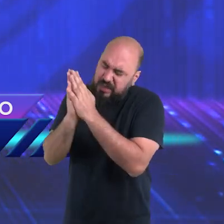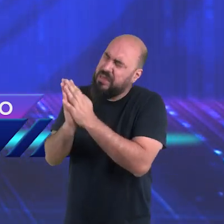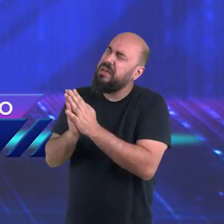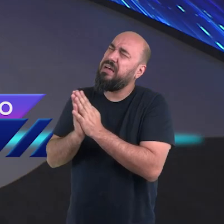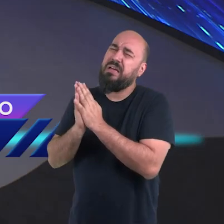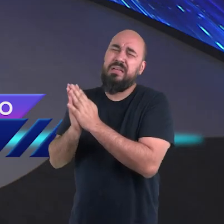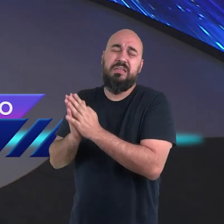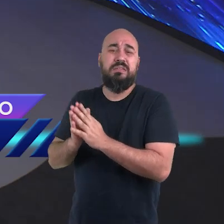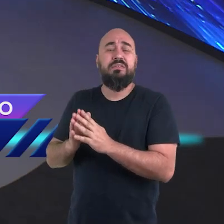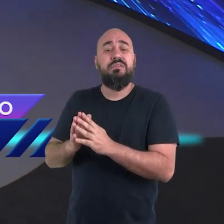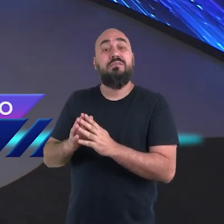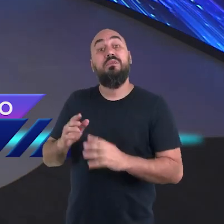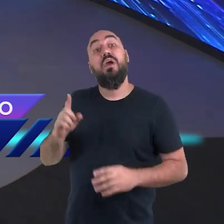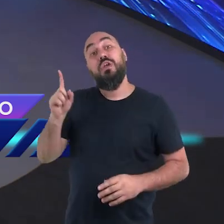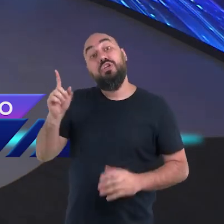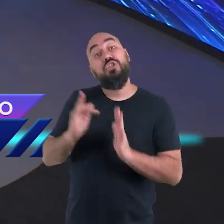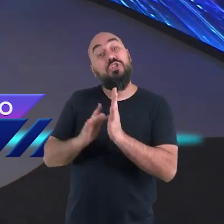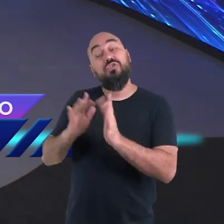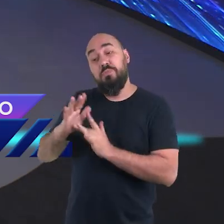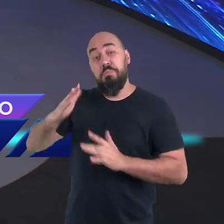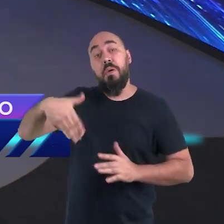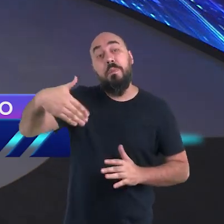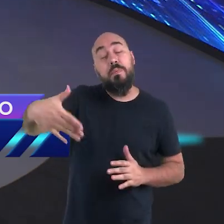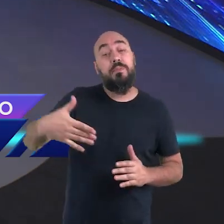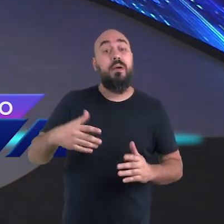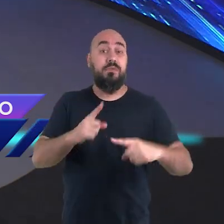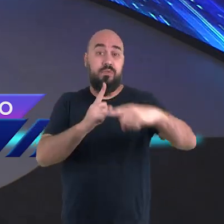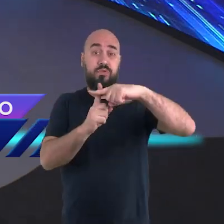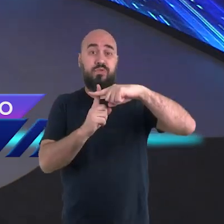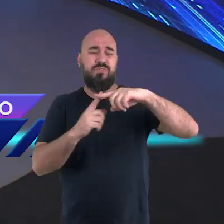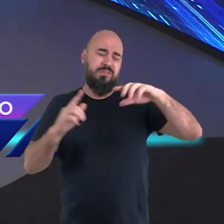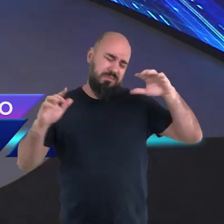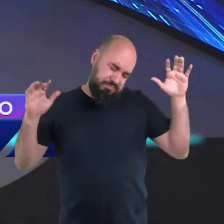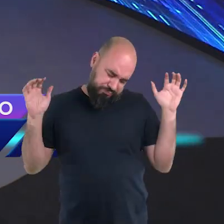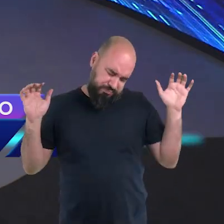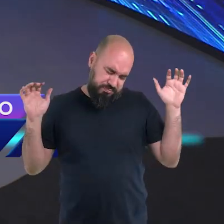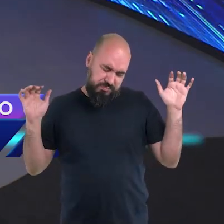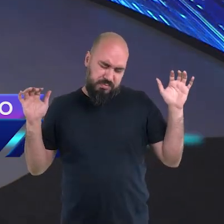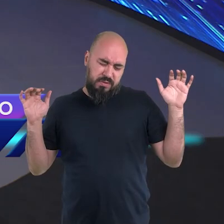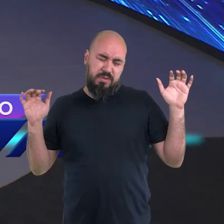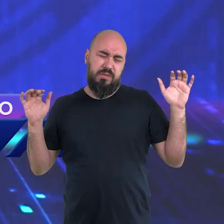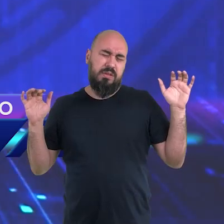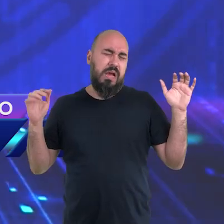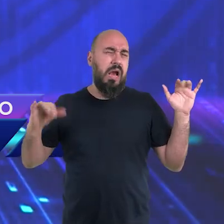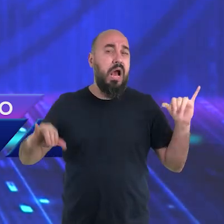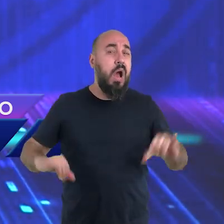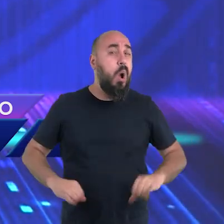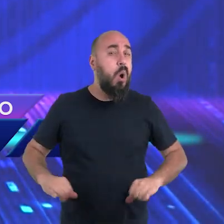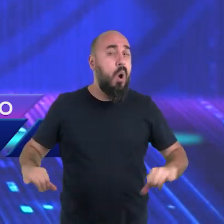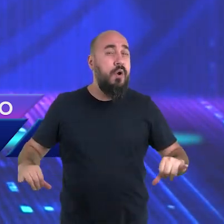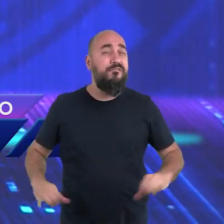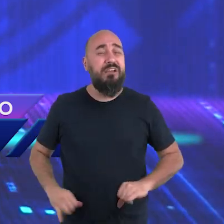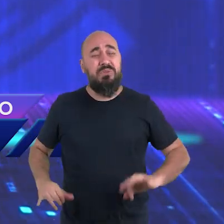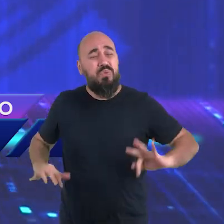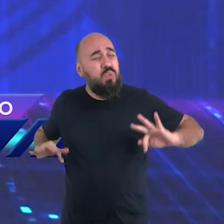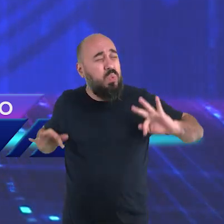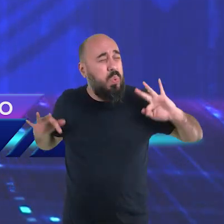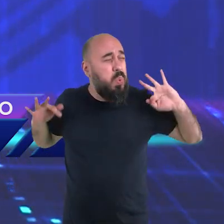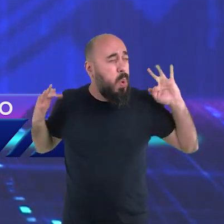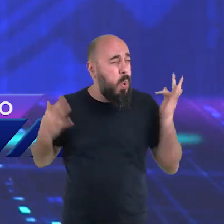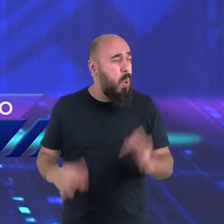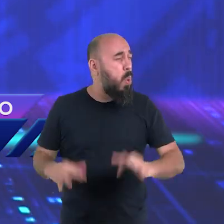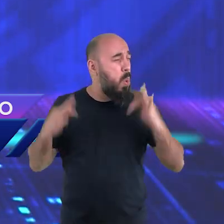grande voz, entregou o Espírito. Jesus estava na cruz, sofrendo dores